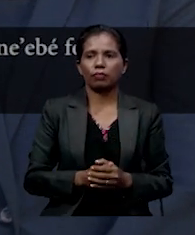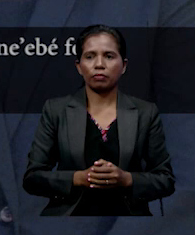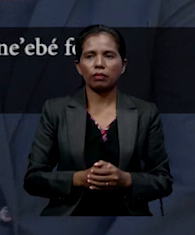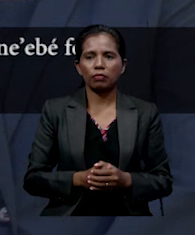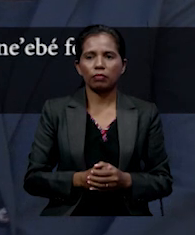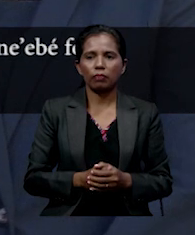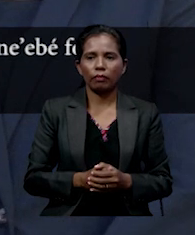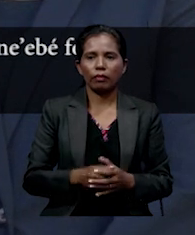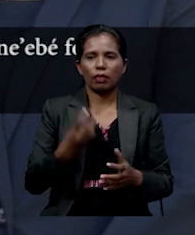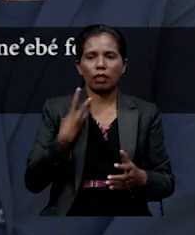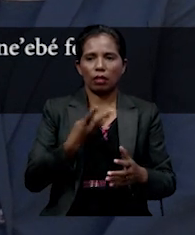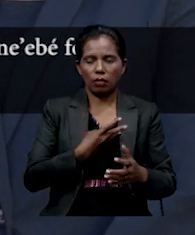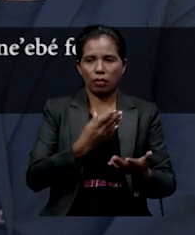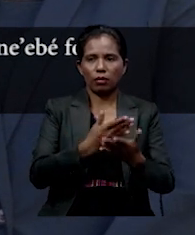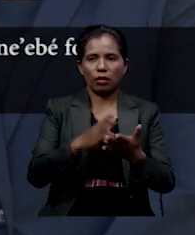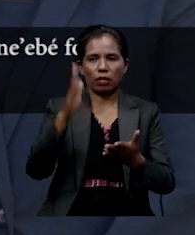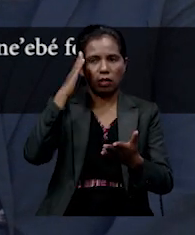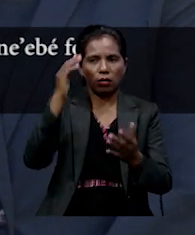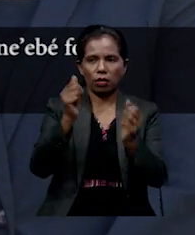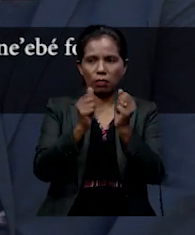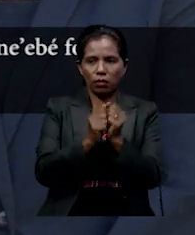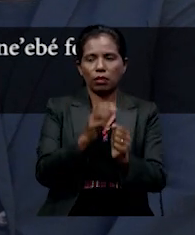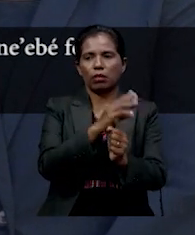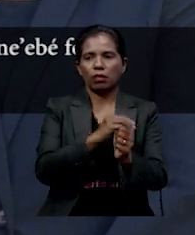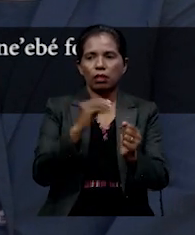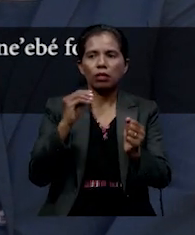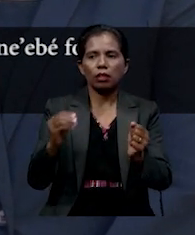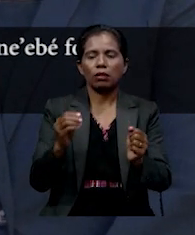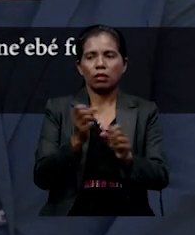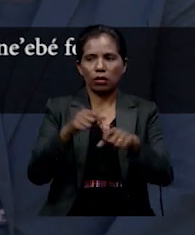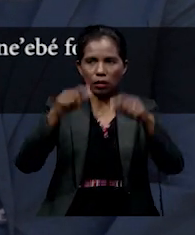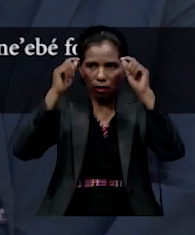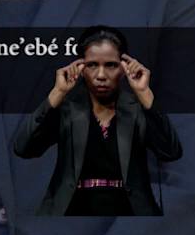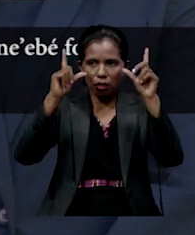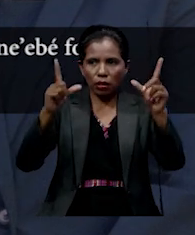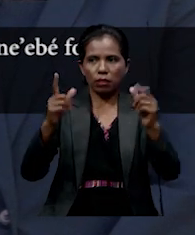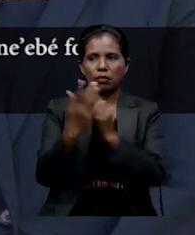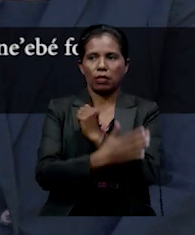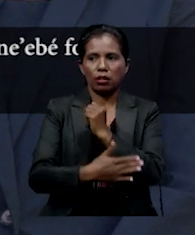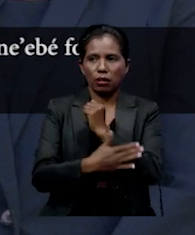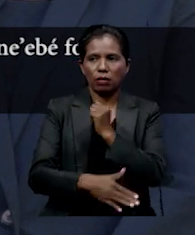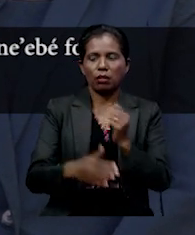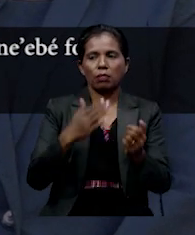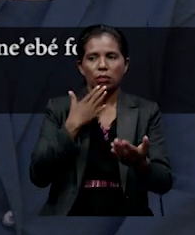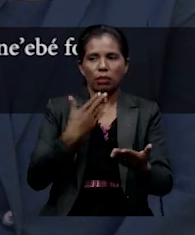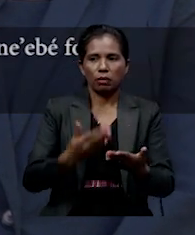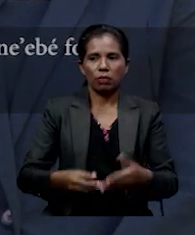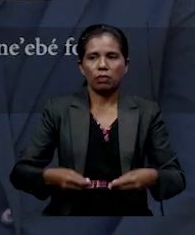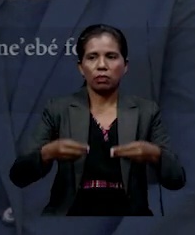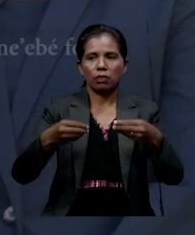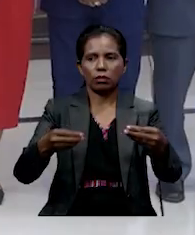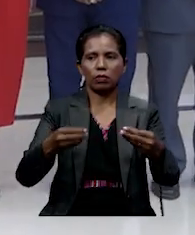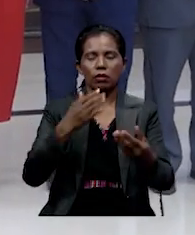an ambition, and that is to make Timor-Leste stronger, more prosperous, and more